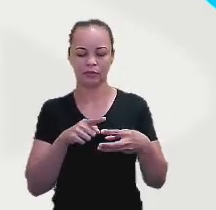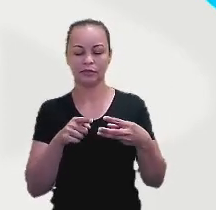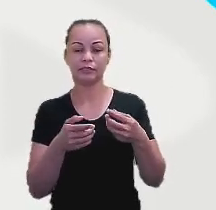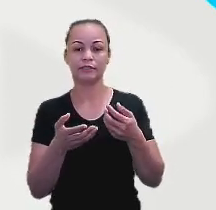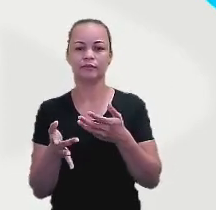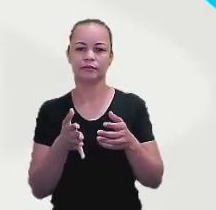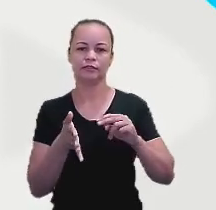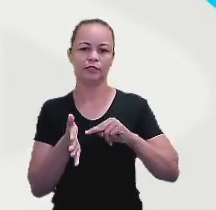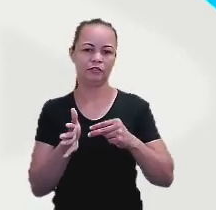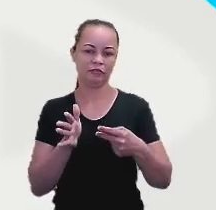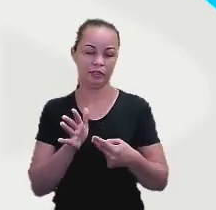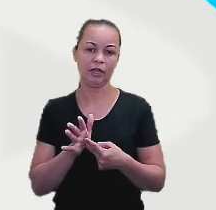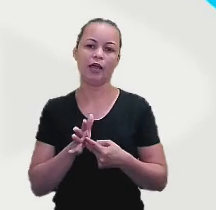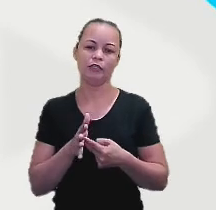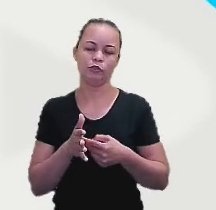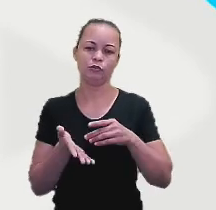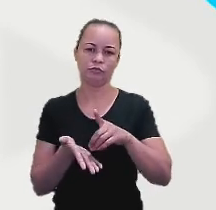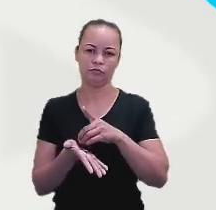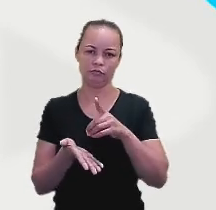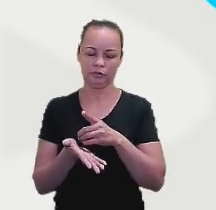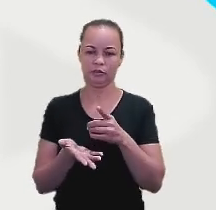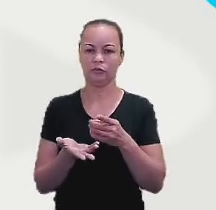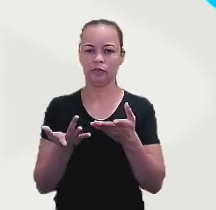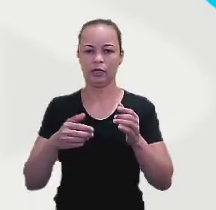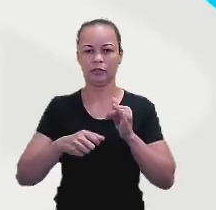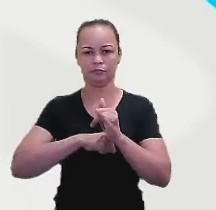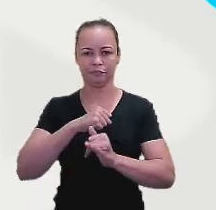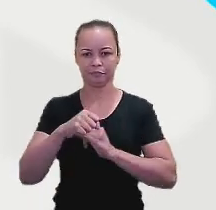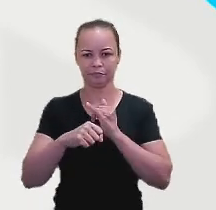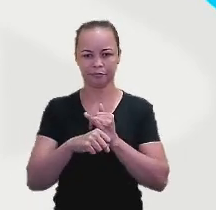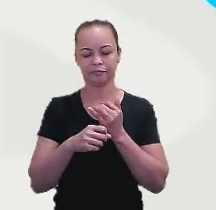com o dicionário online Aulete Digital.